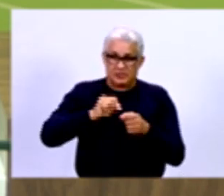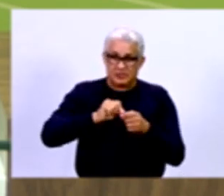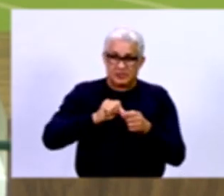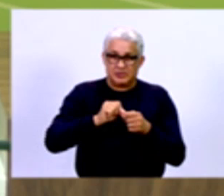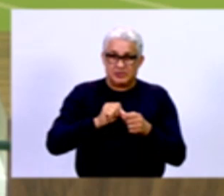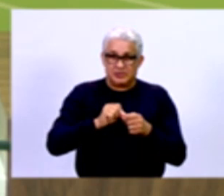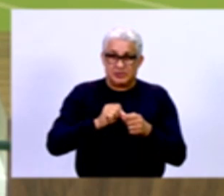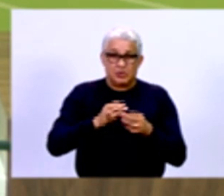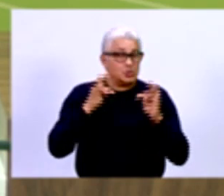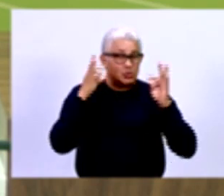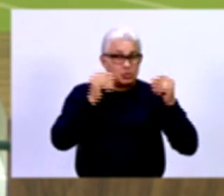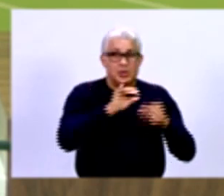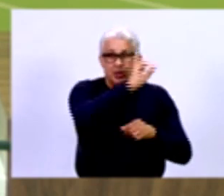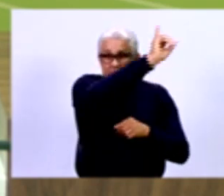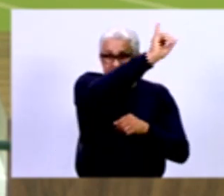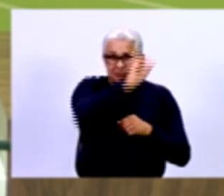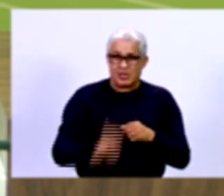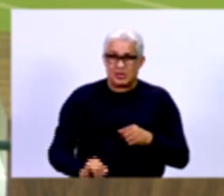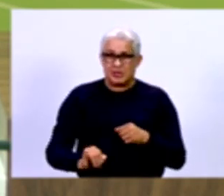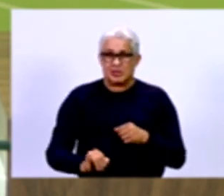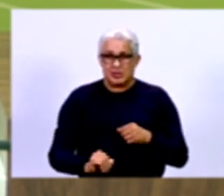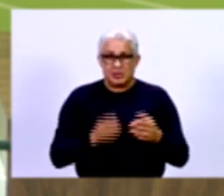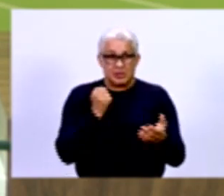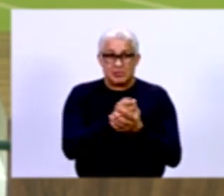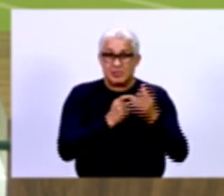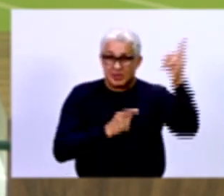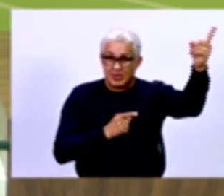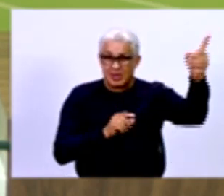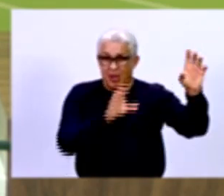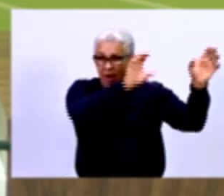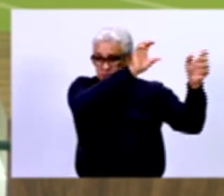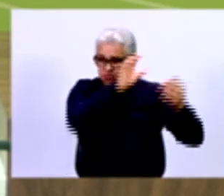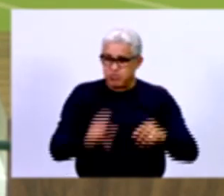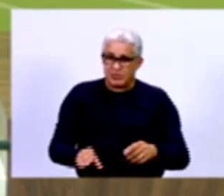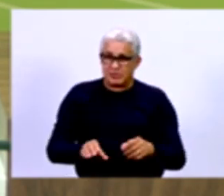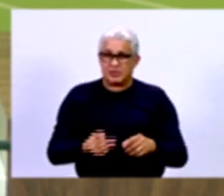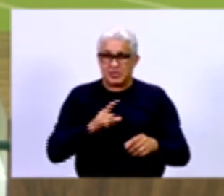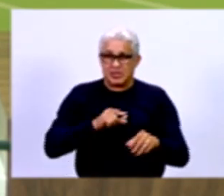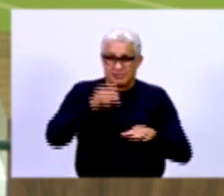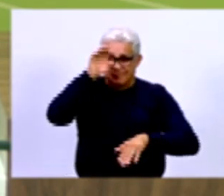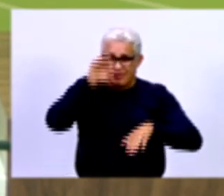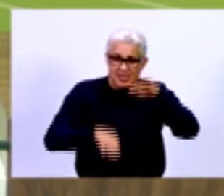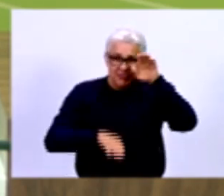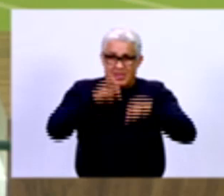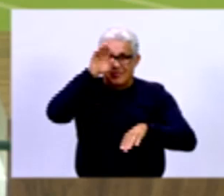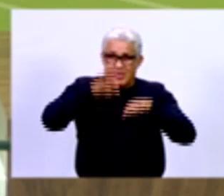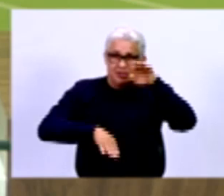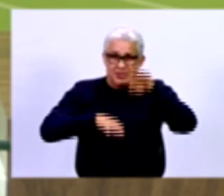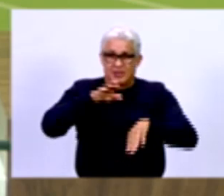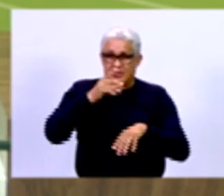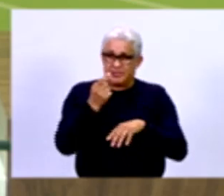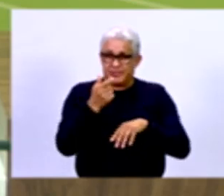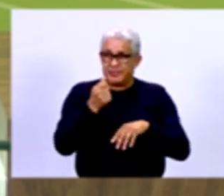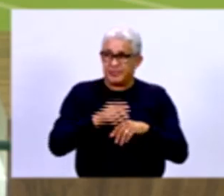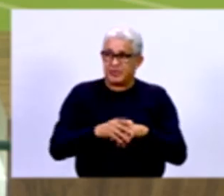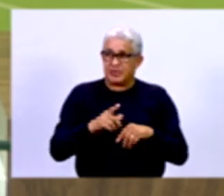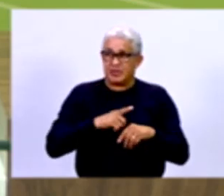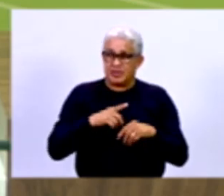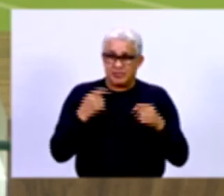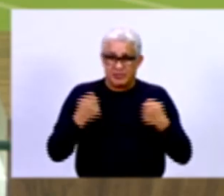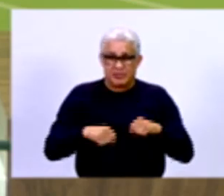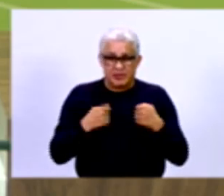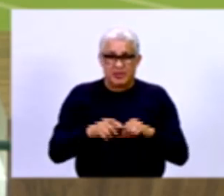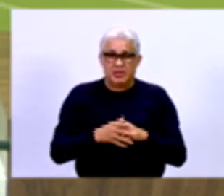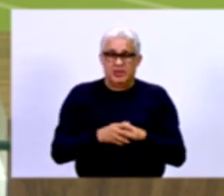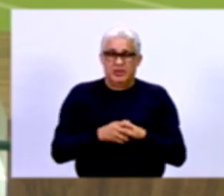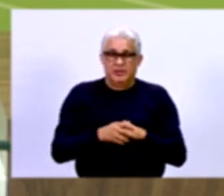é importado. Quando isso oscila, nós vamos ter aí uma variação nos preços da nossa economia. E isso aí nós temos para